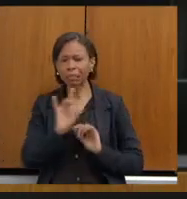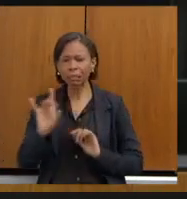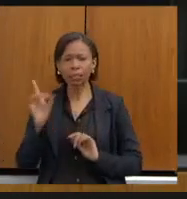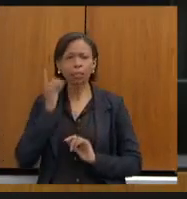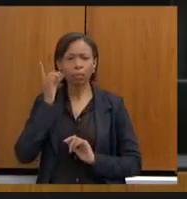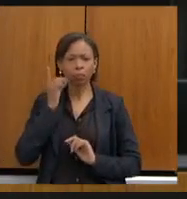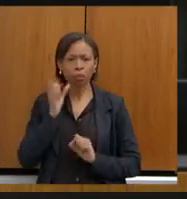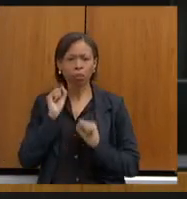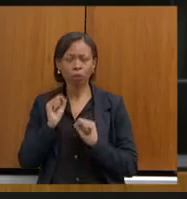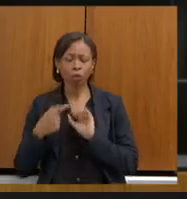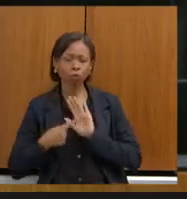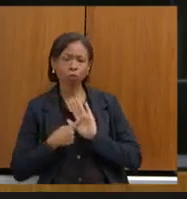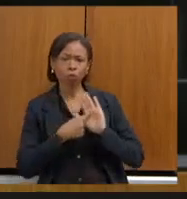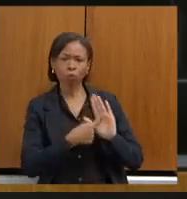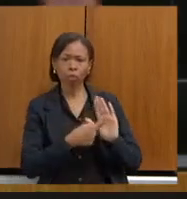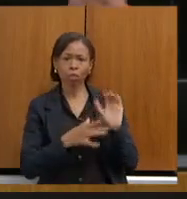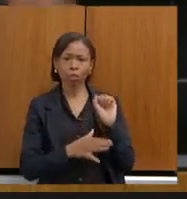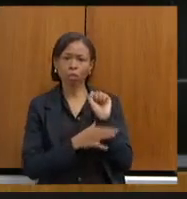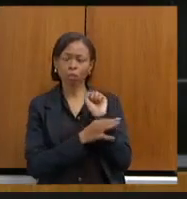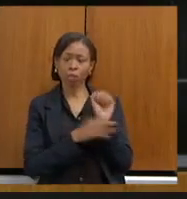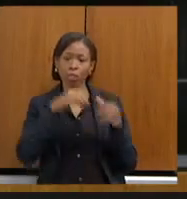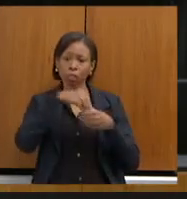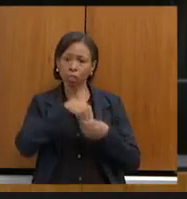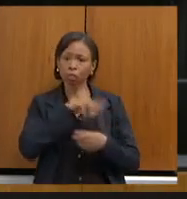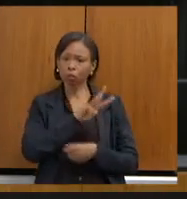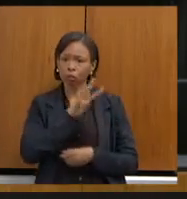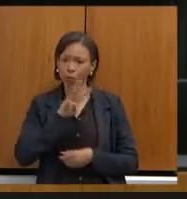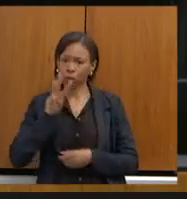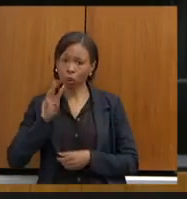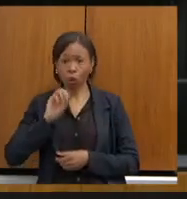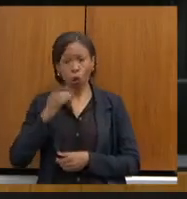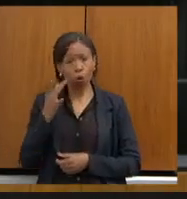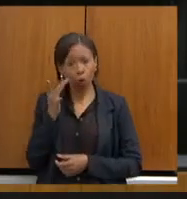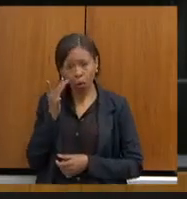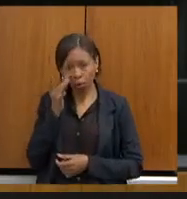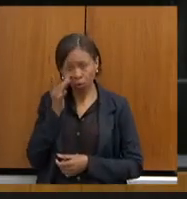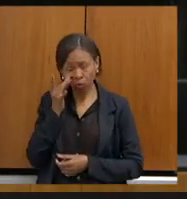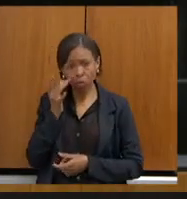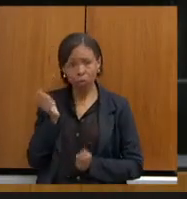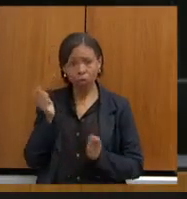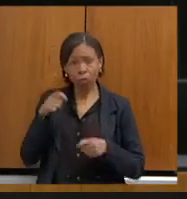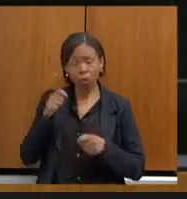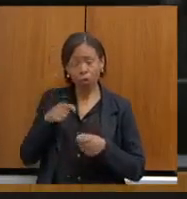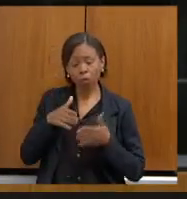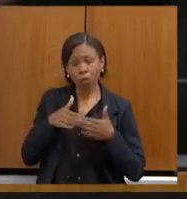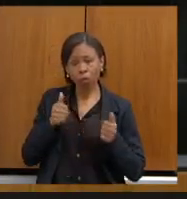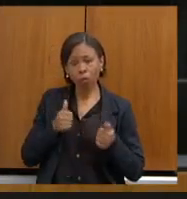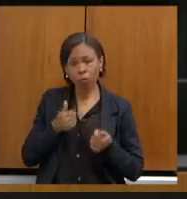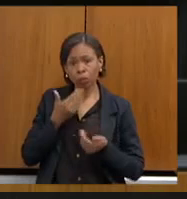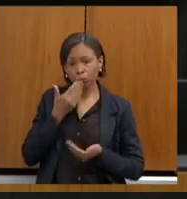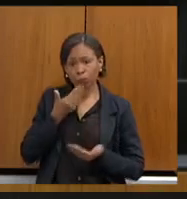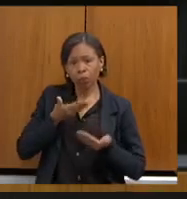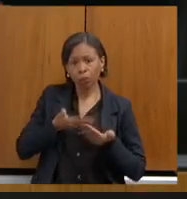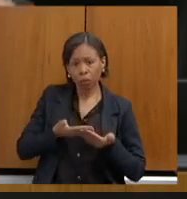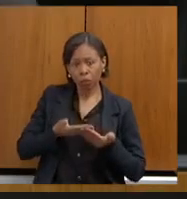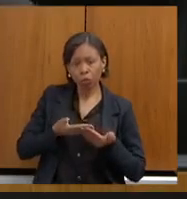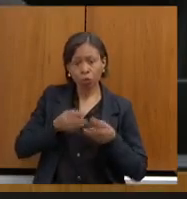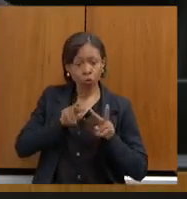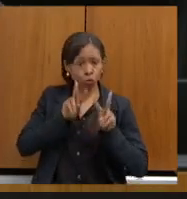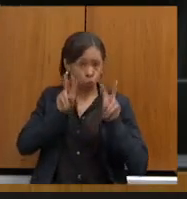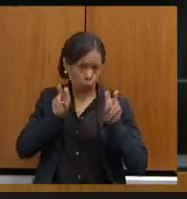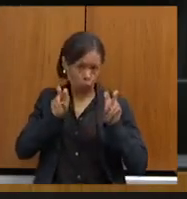apresentar na condição de Segurança Pública através da plataforma o silêncio ou pessoalmente requerimento contendo recomendações referentes ao tema abordado